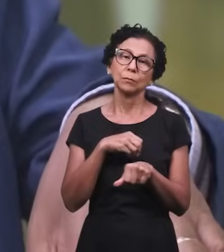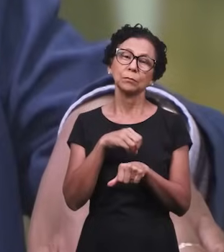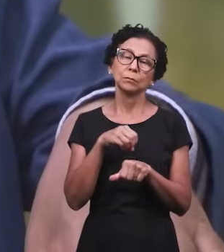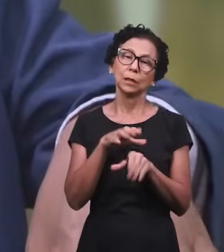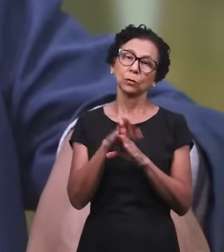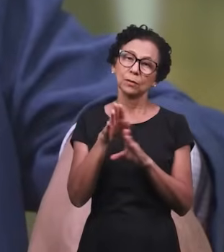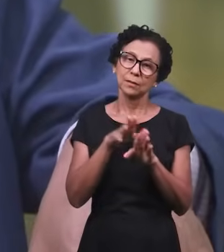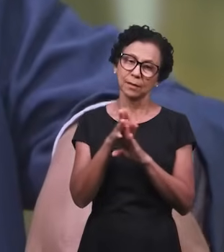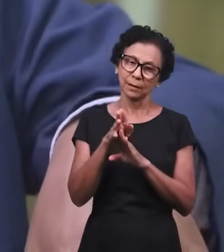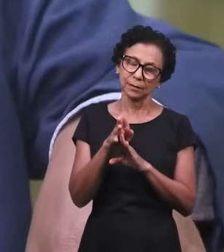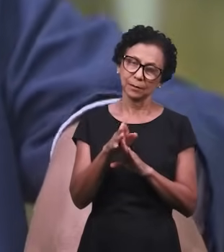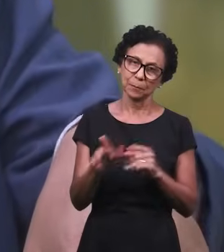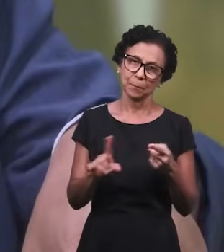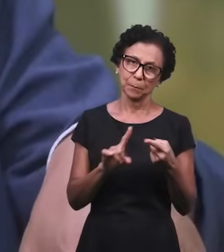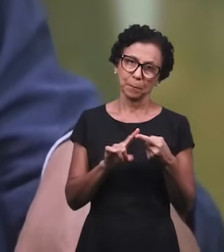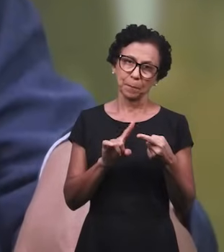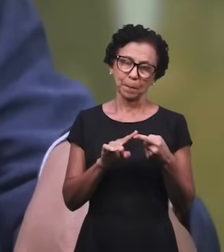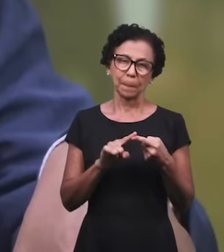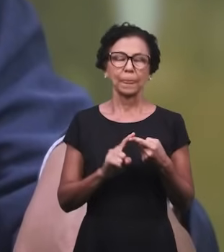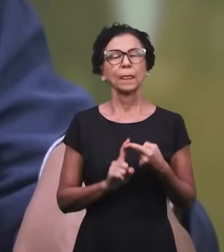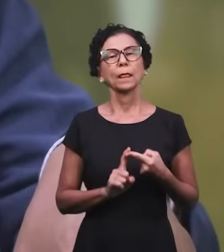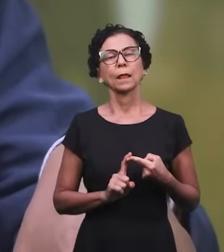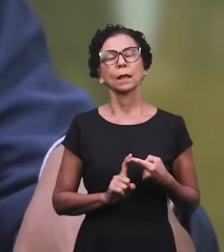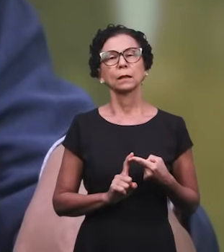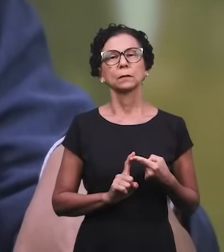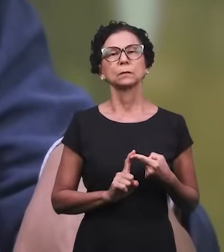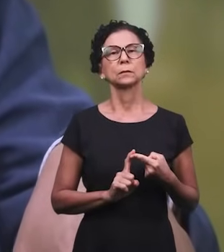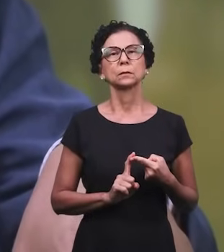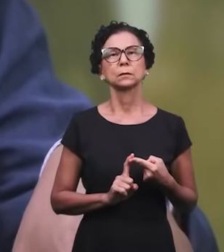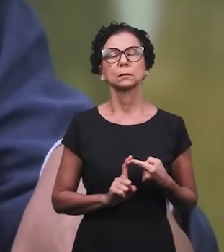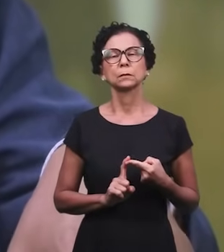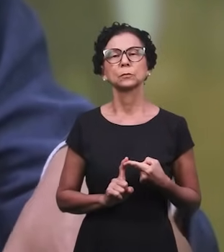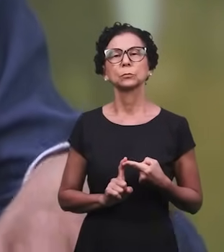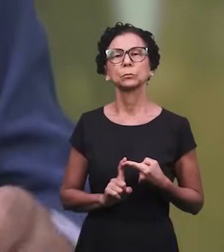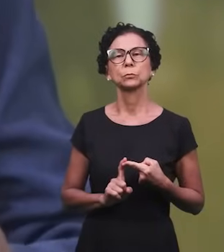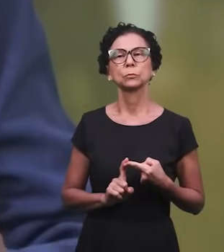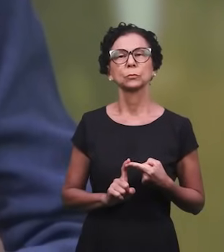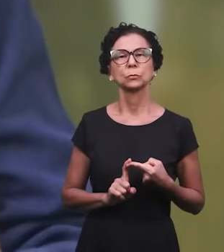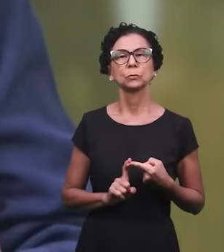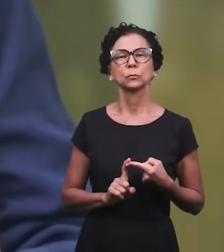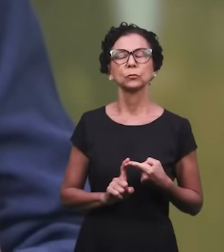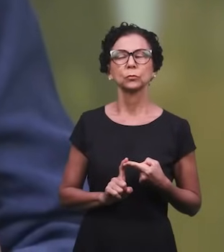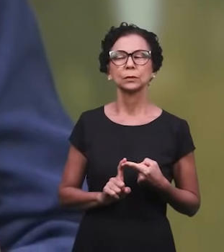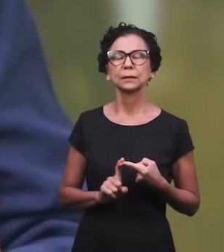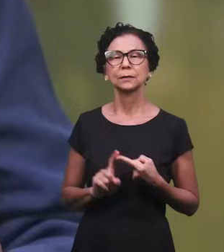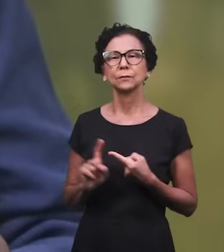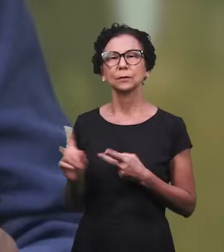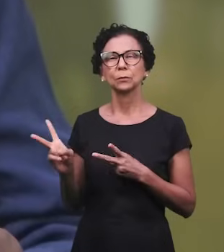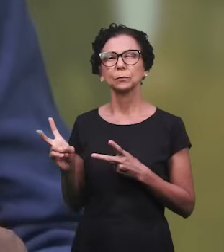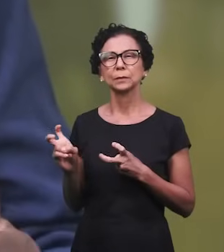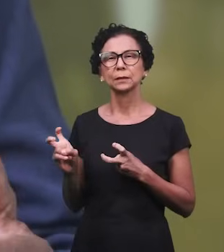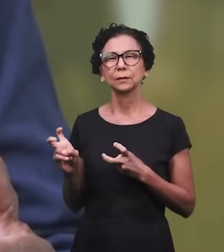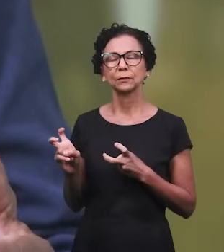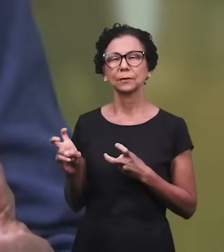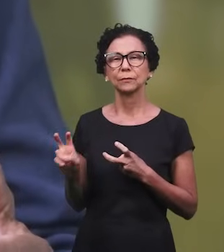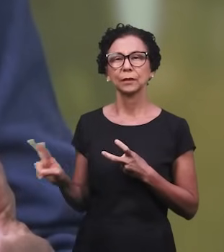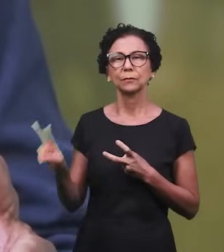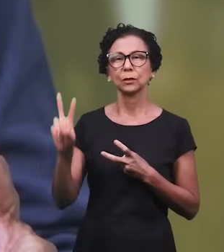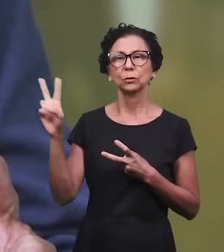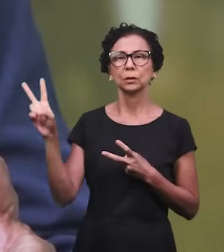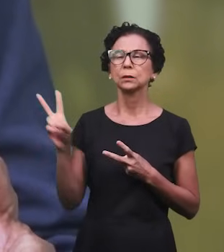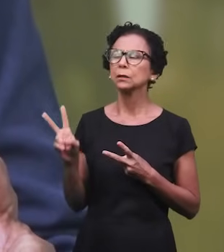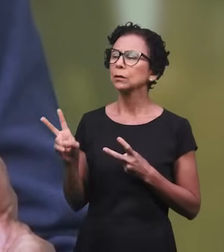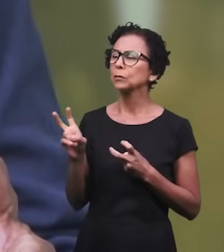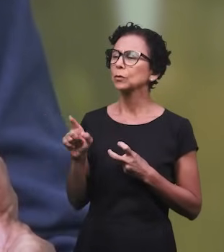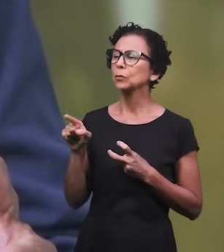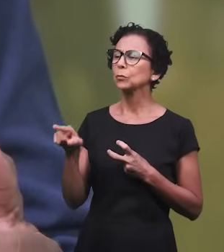ponto você vai você vai valorizar a sua esposa eh verificando primeira coisa verificando Aonde tá o o que ela tá